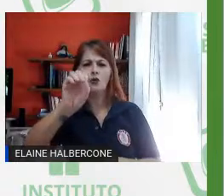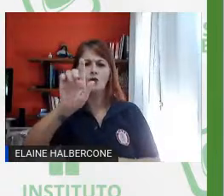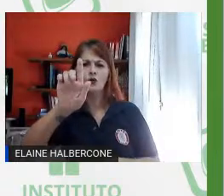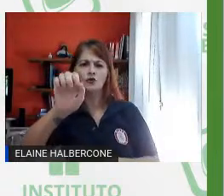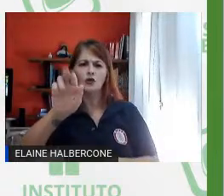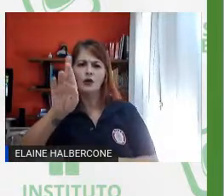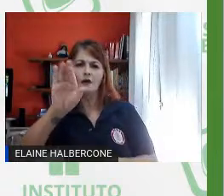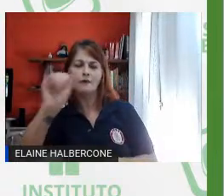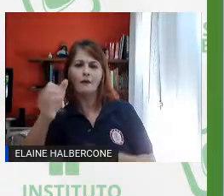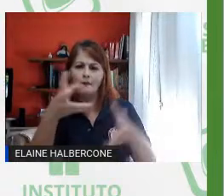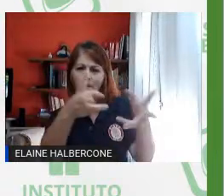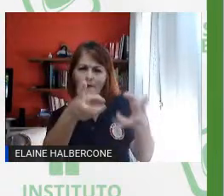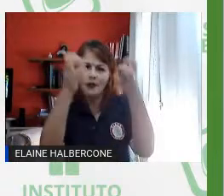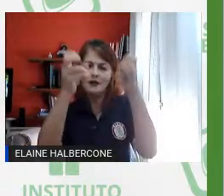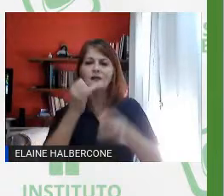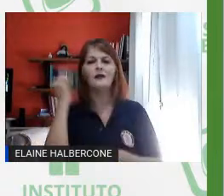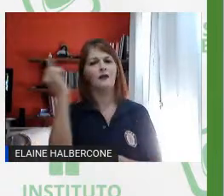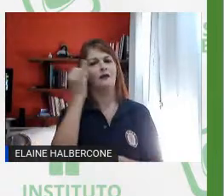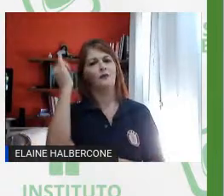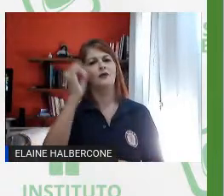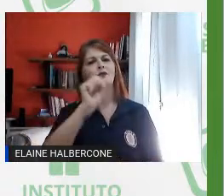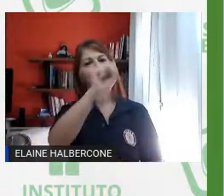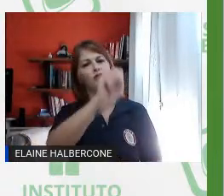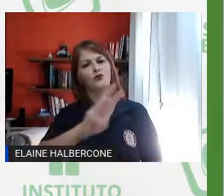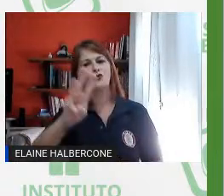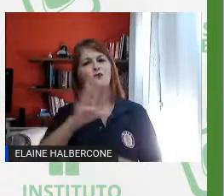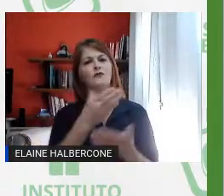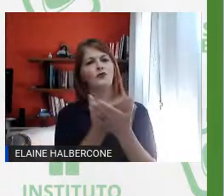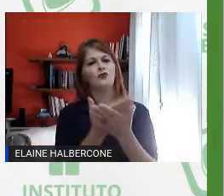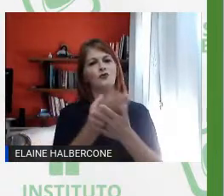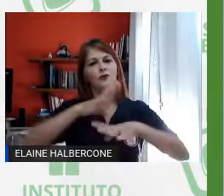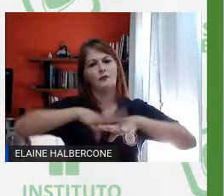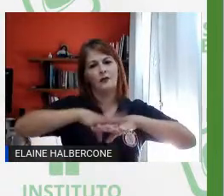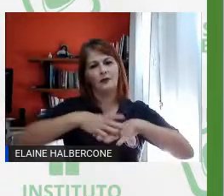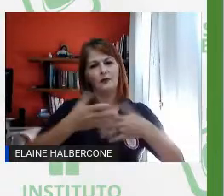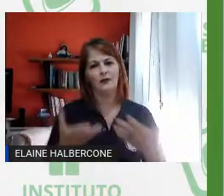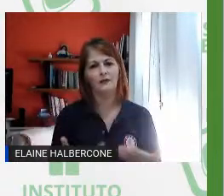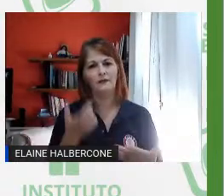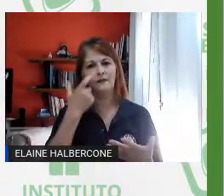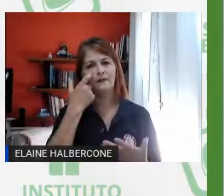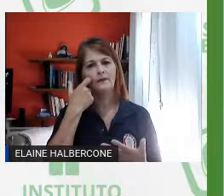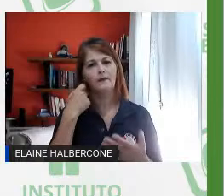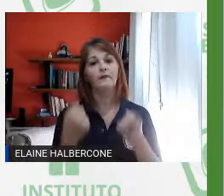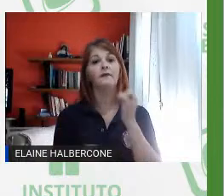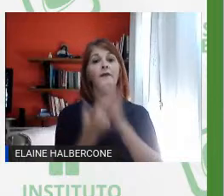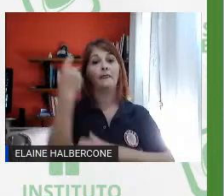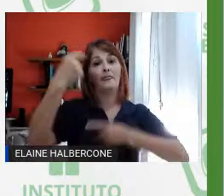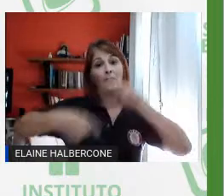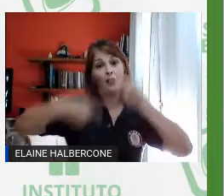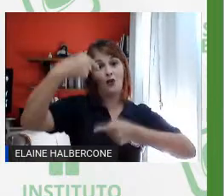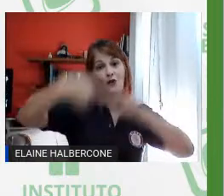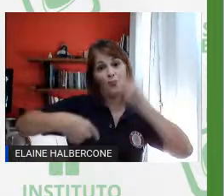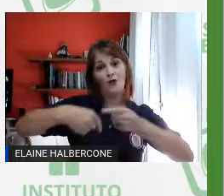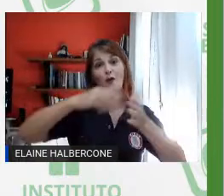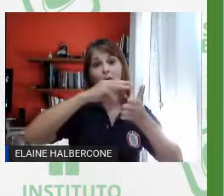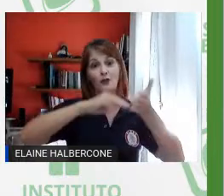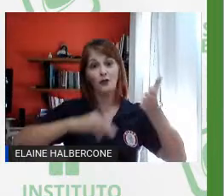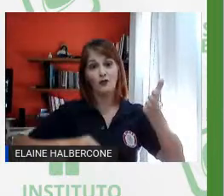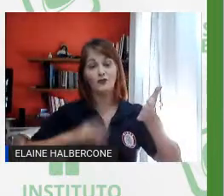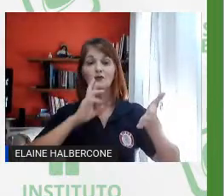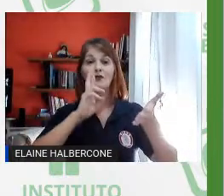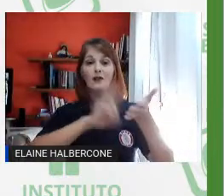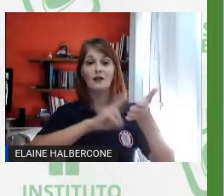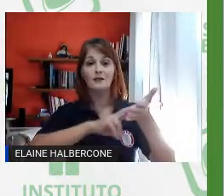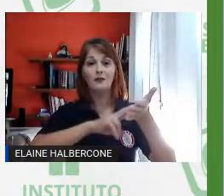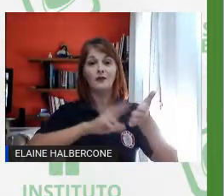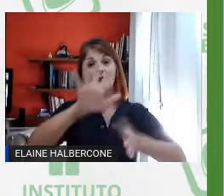a importância do GeoGebra para o estudo da matemática. E criar discussão sobre o método de resolução das atividades sobre a